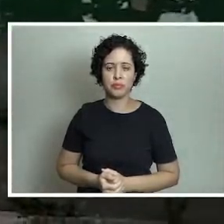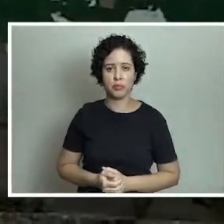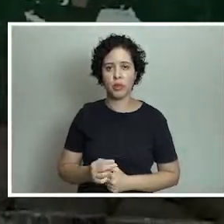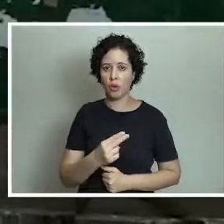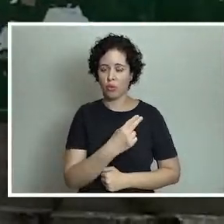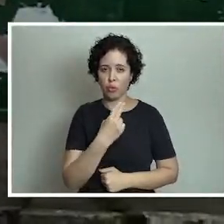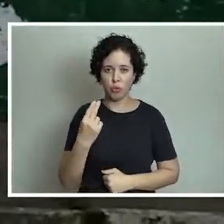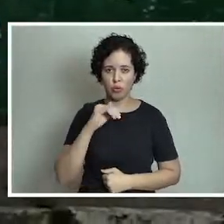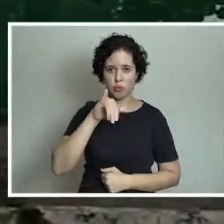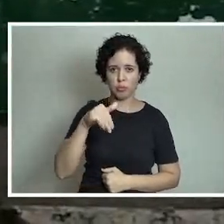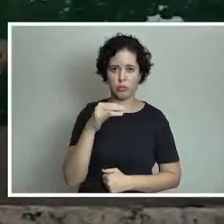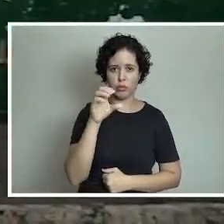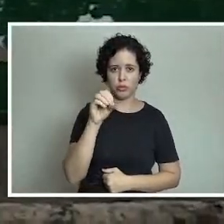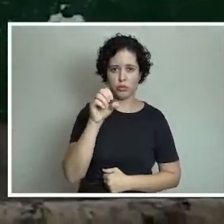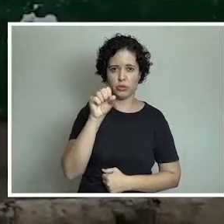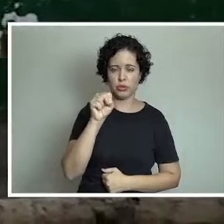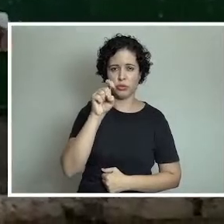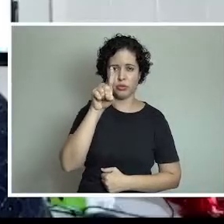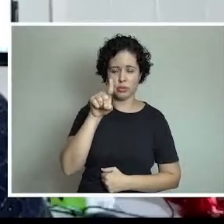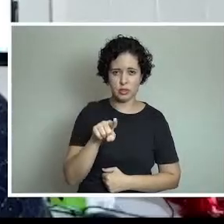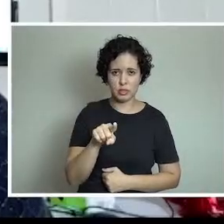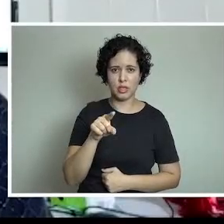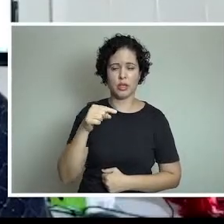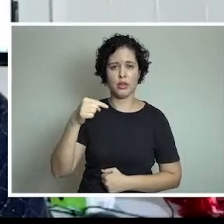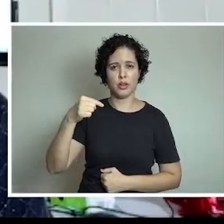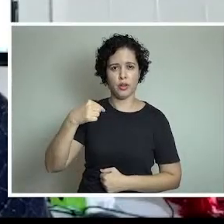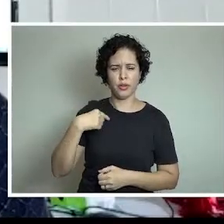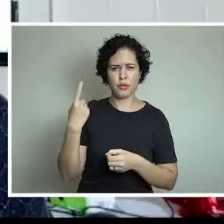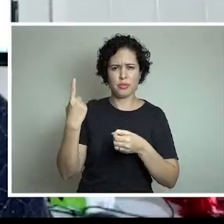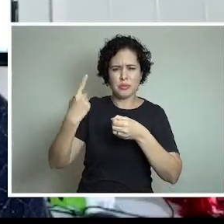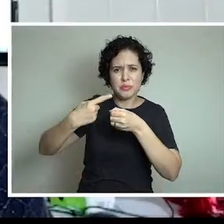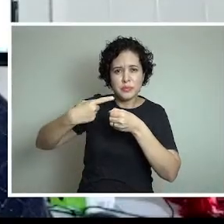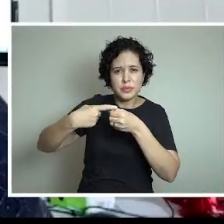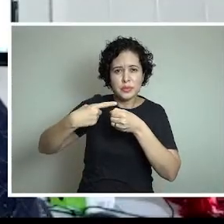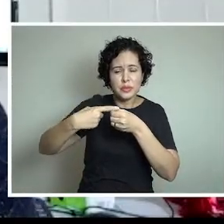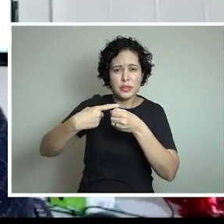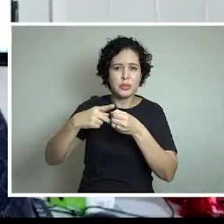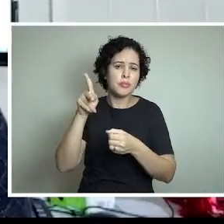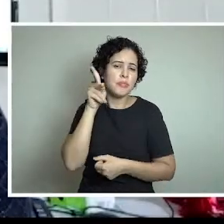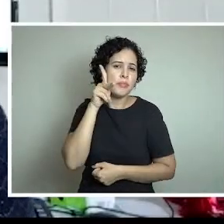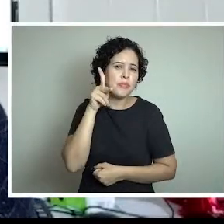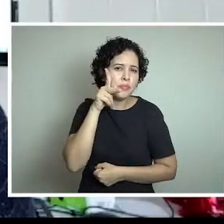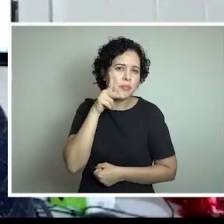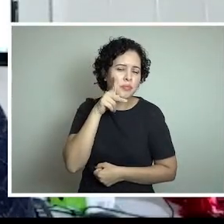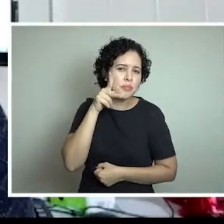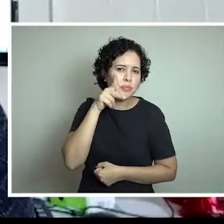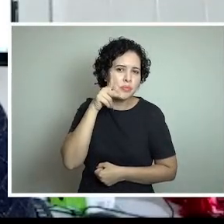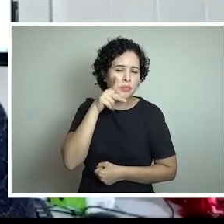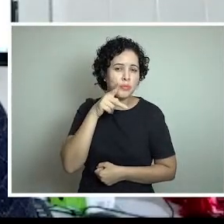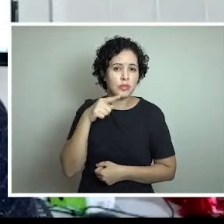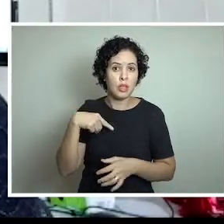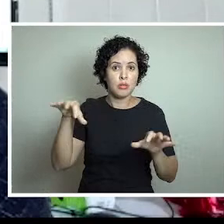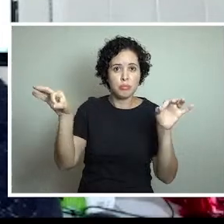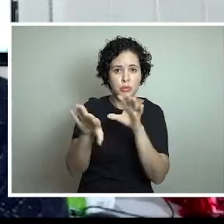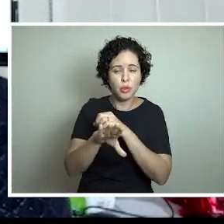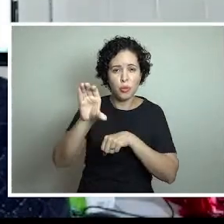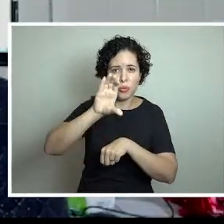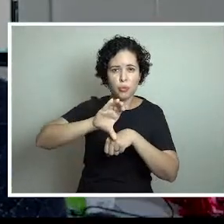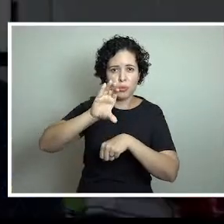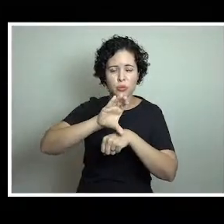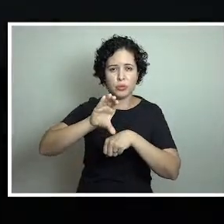Meu nome é José Geraldo Fernandes Neto, sou do interior da Paraíba e concluí recentemente o